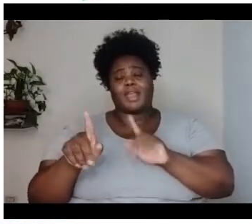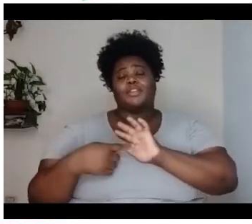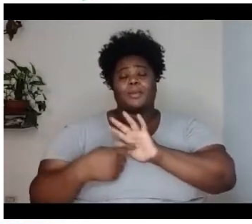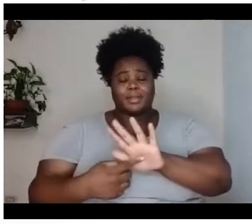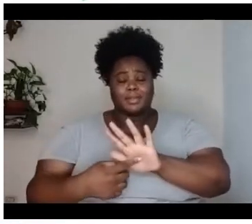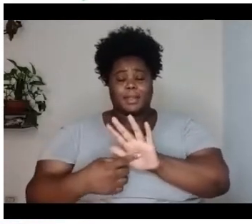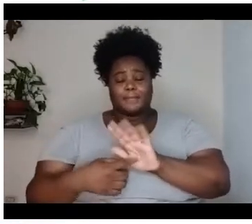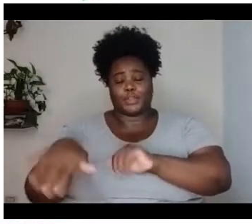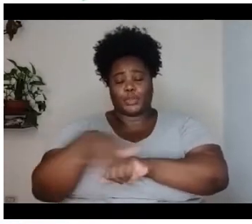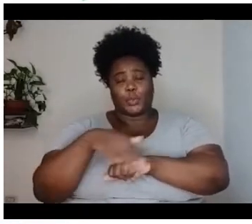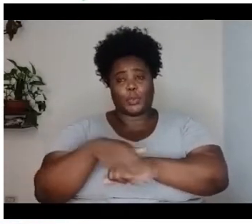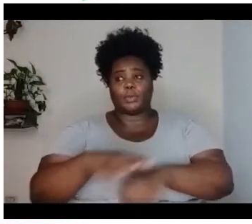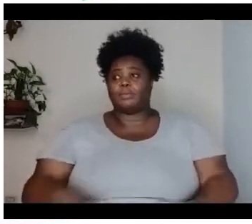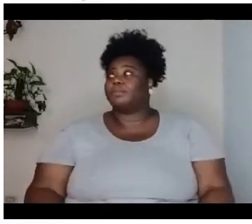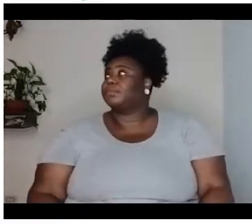de rua, assim.